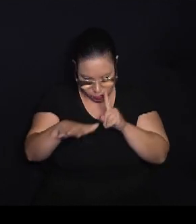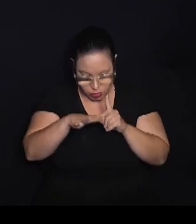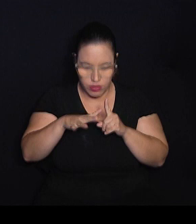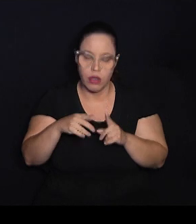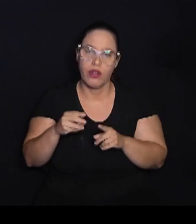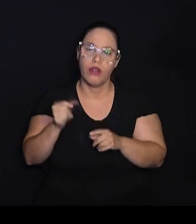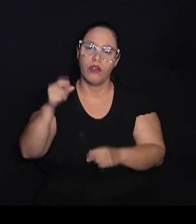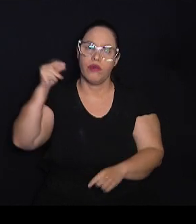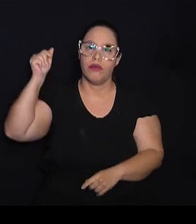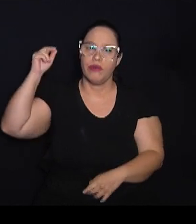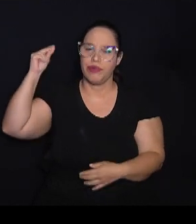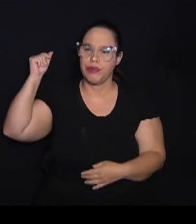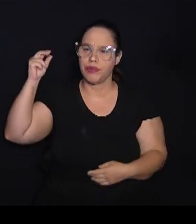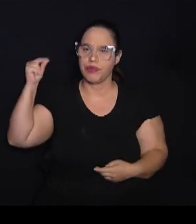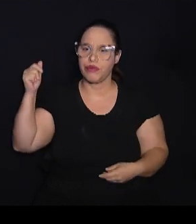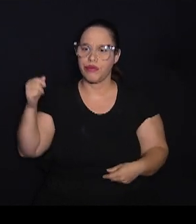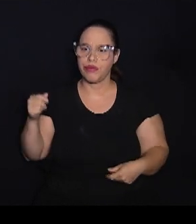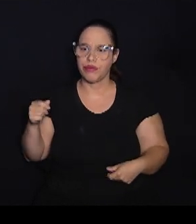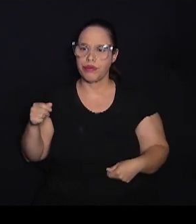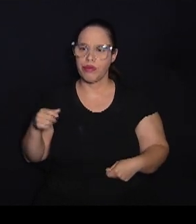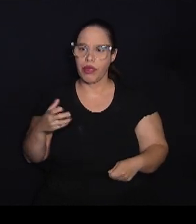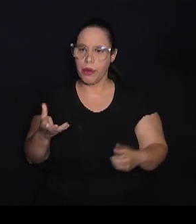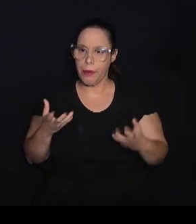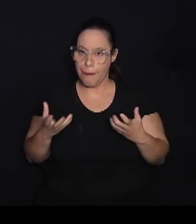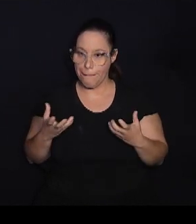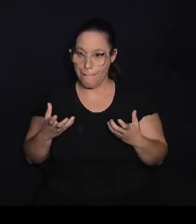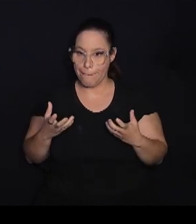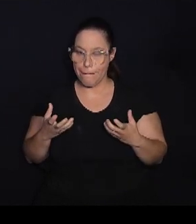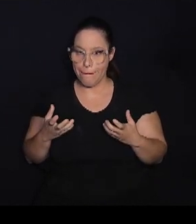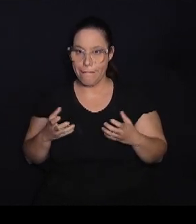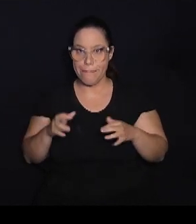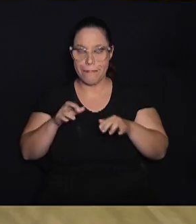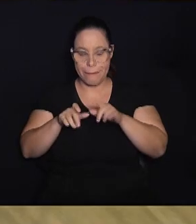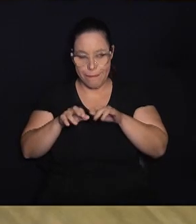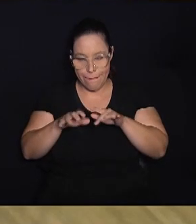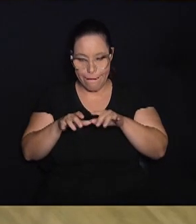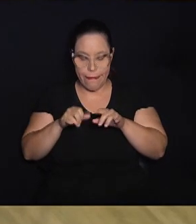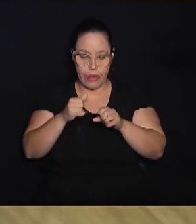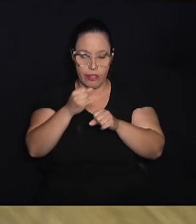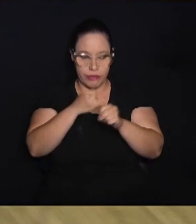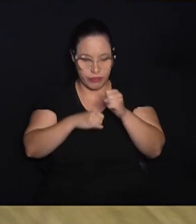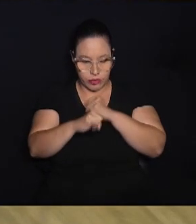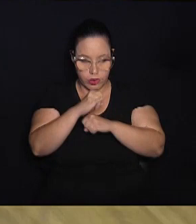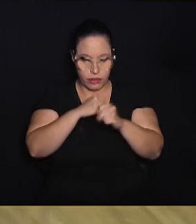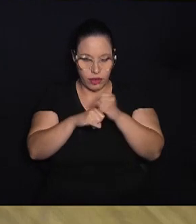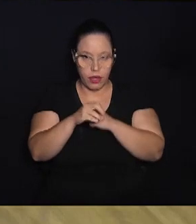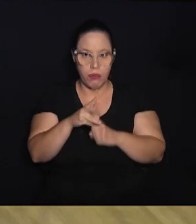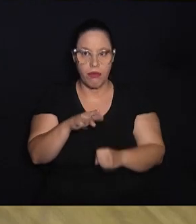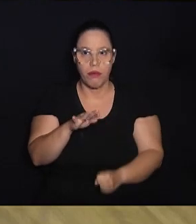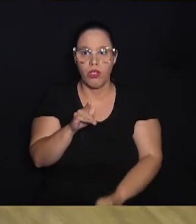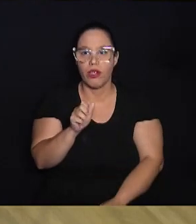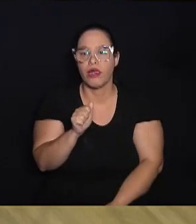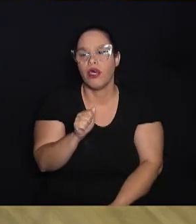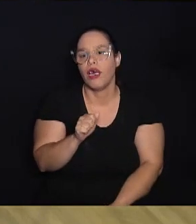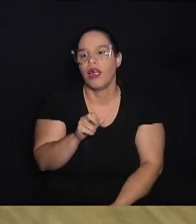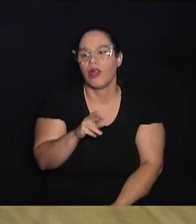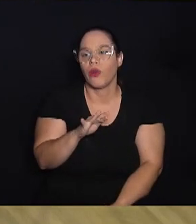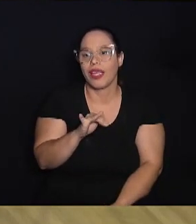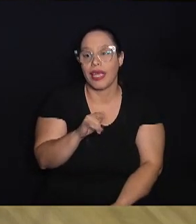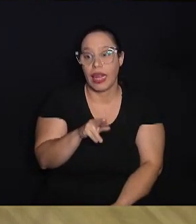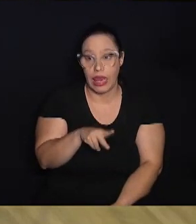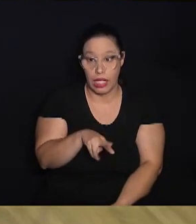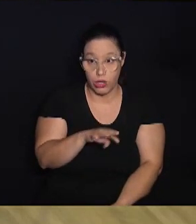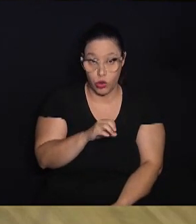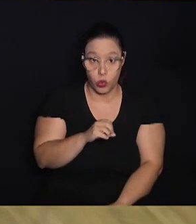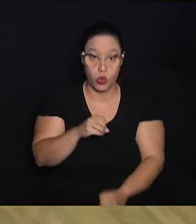eh e e se você quiser então só digitar lá na internet biblioteca do Senado em okin vai aparecer baixa no seu